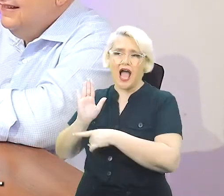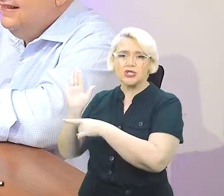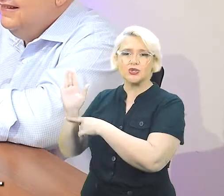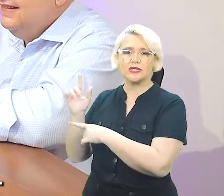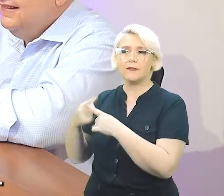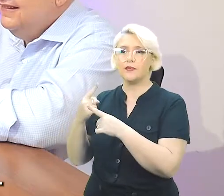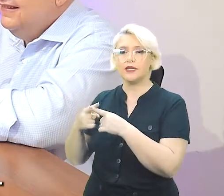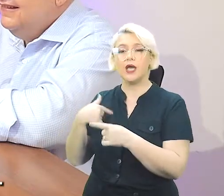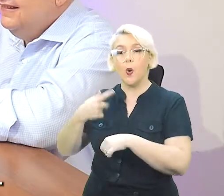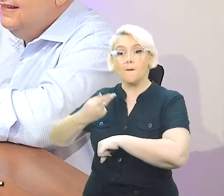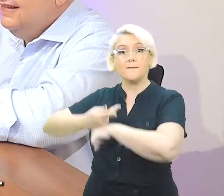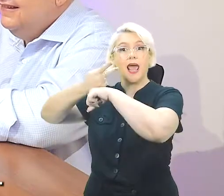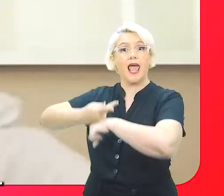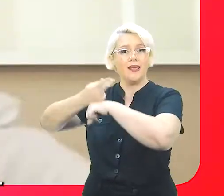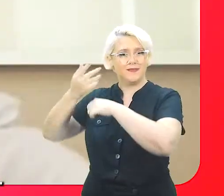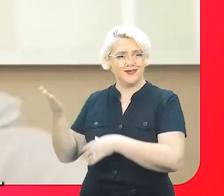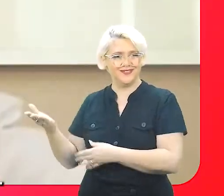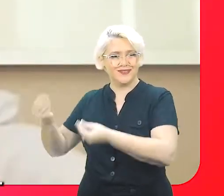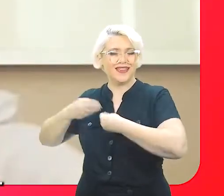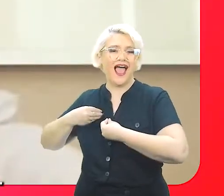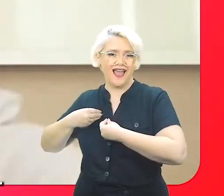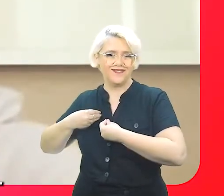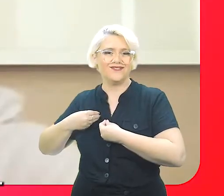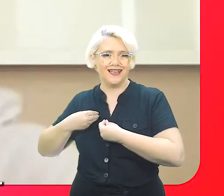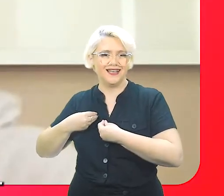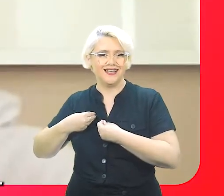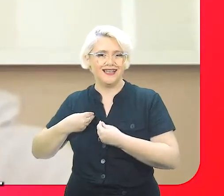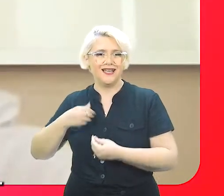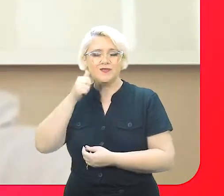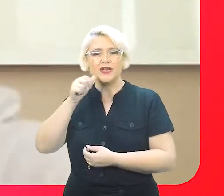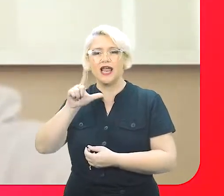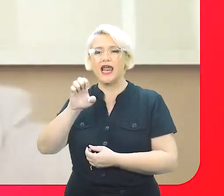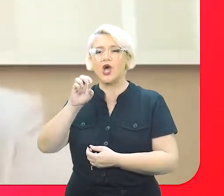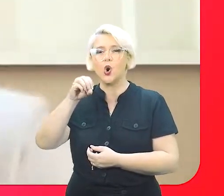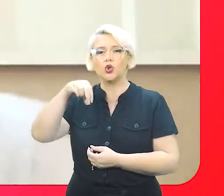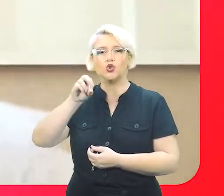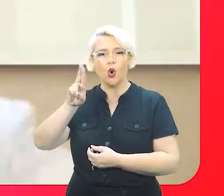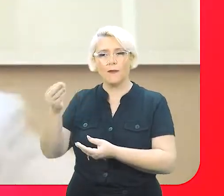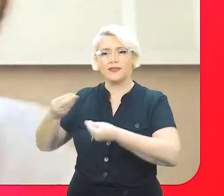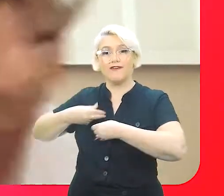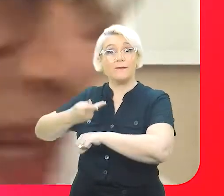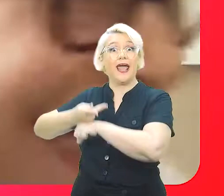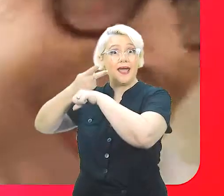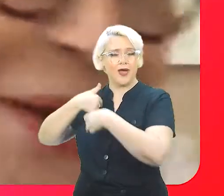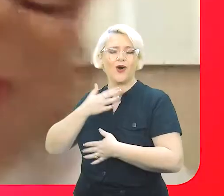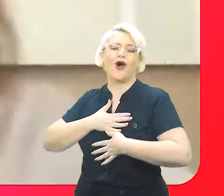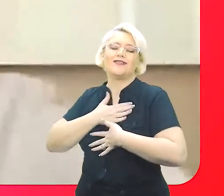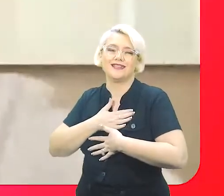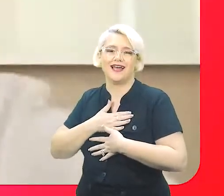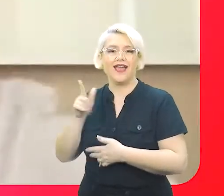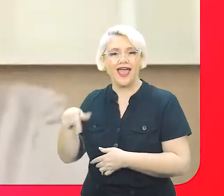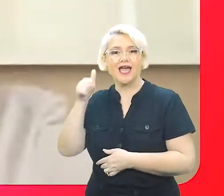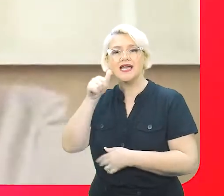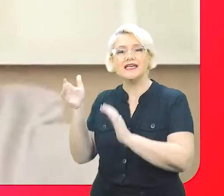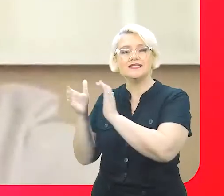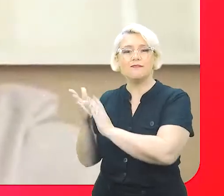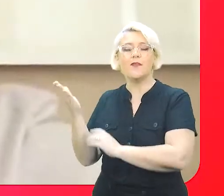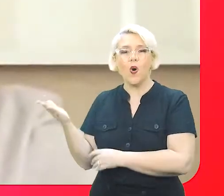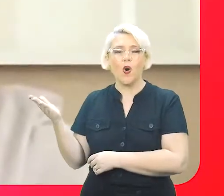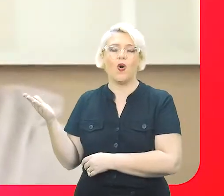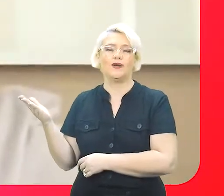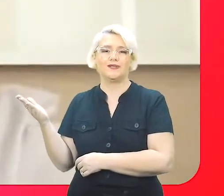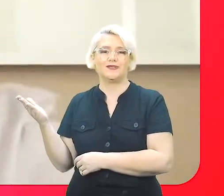eu ganhava prêmio da dona Leonor Mendes de Barros. Sim. Que era mulher